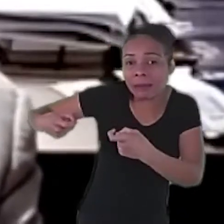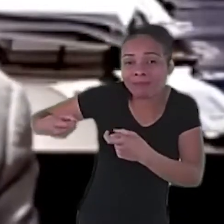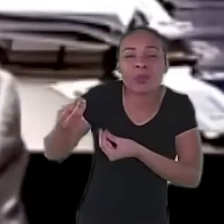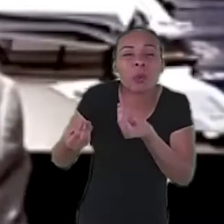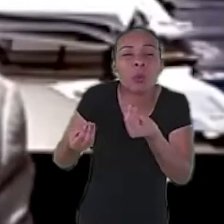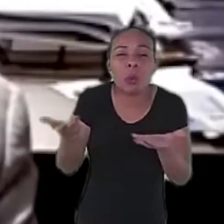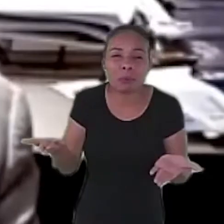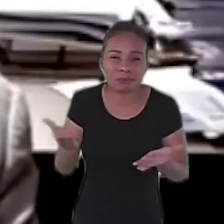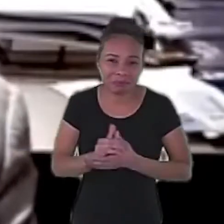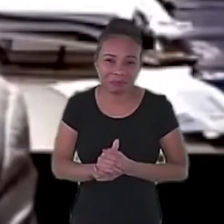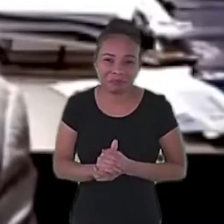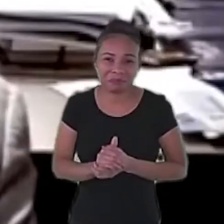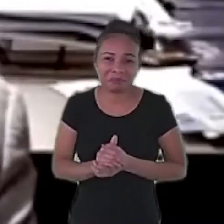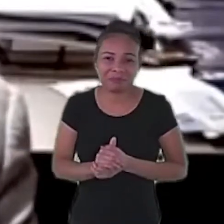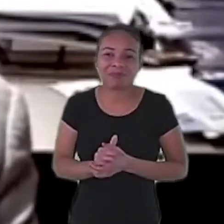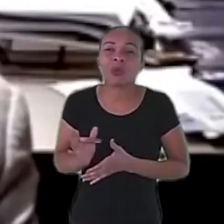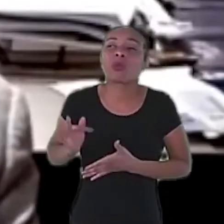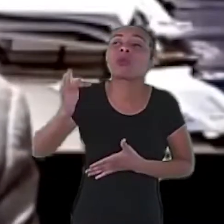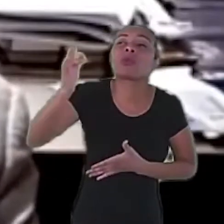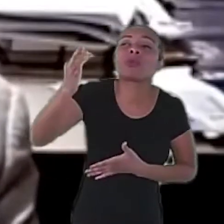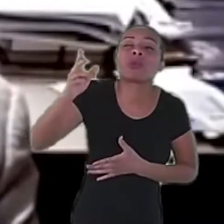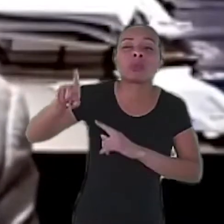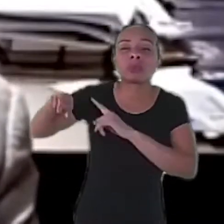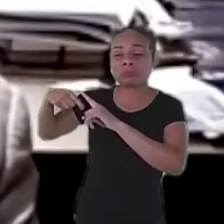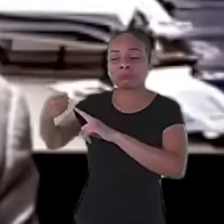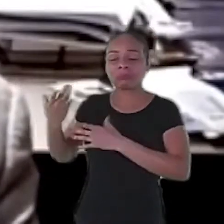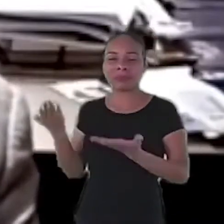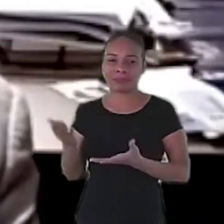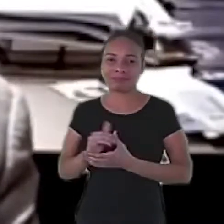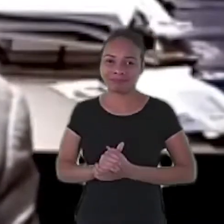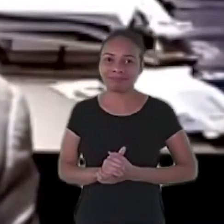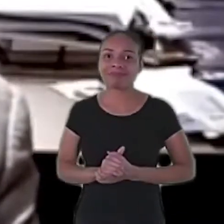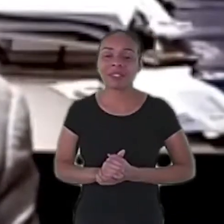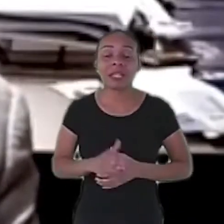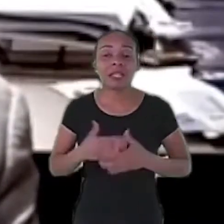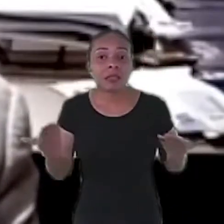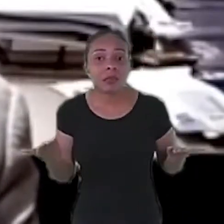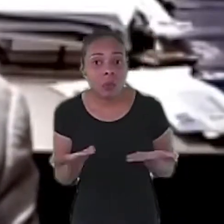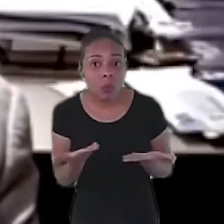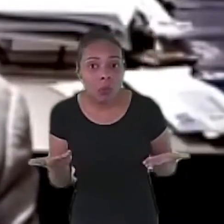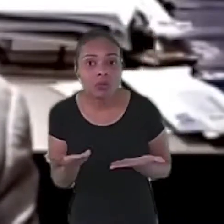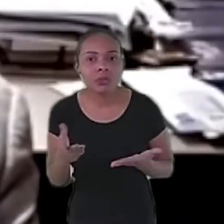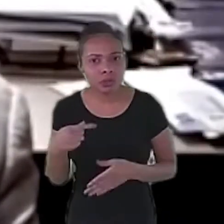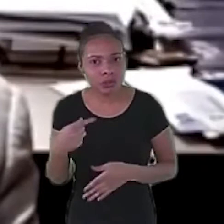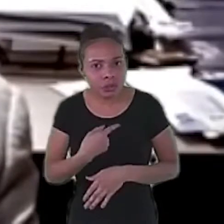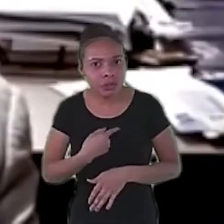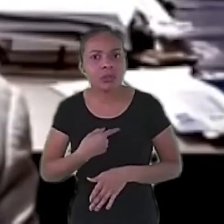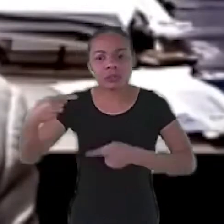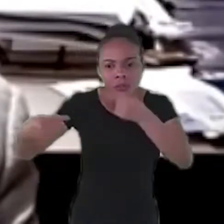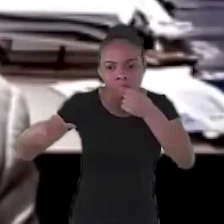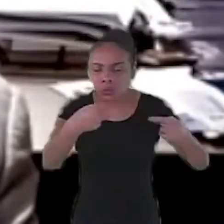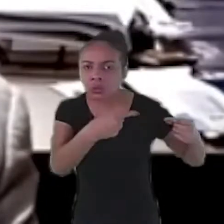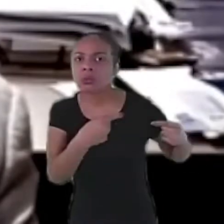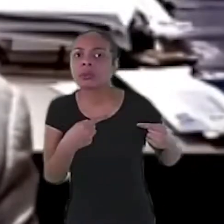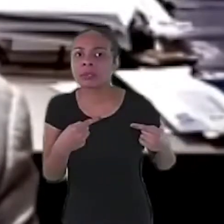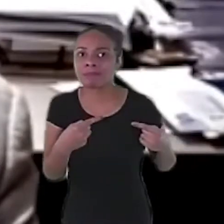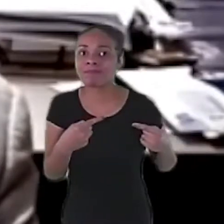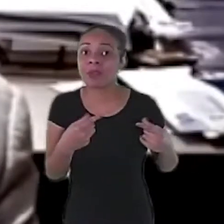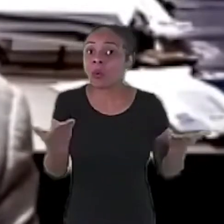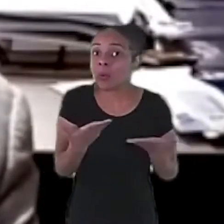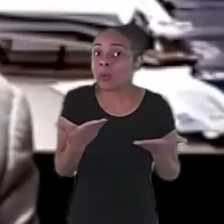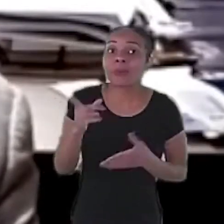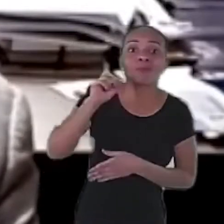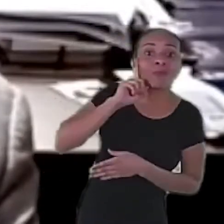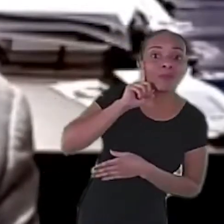na crescente tensão entre Estados Unidos e Rússia e o receio de que a